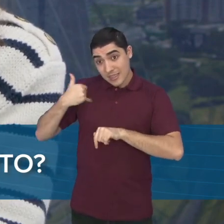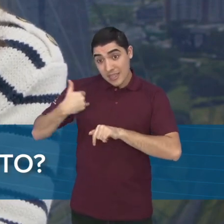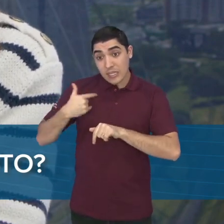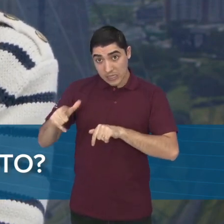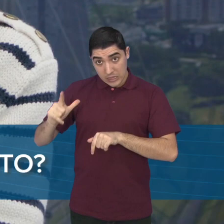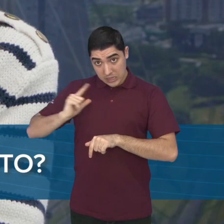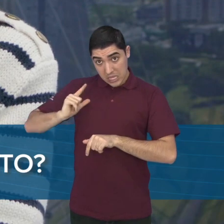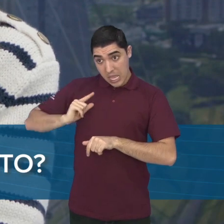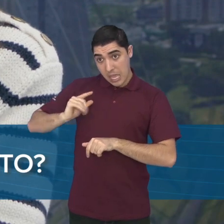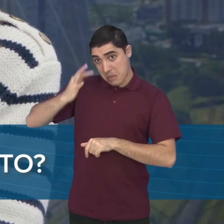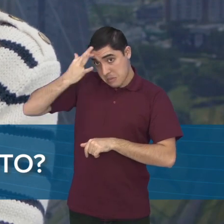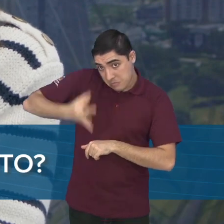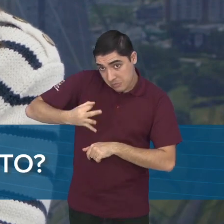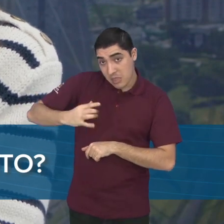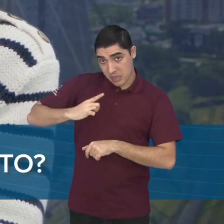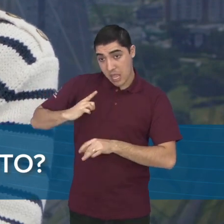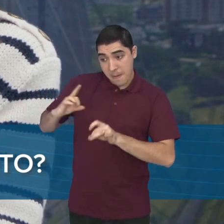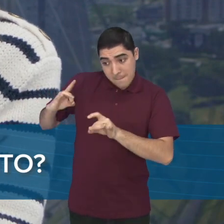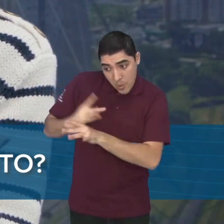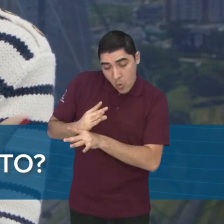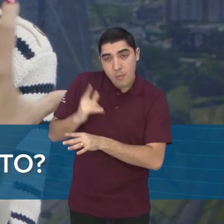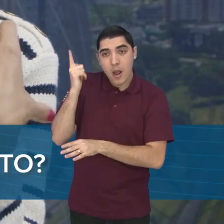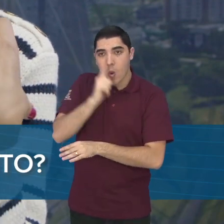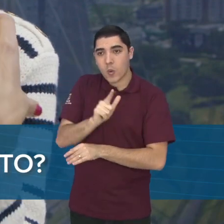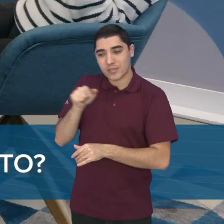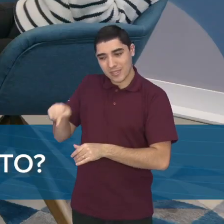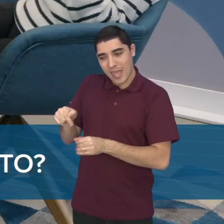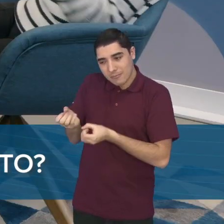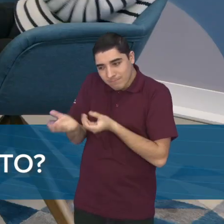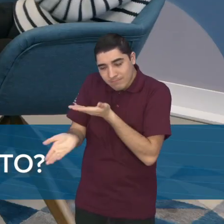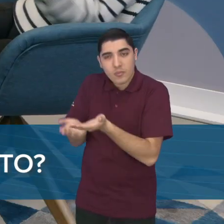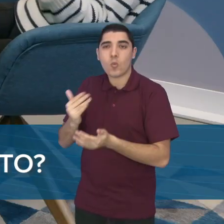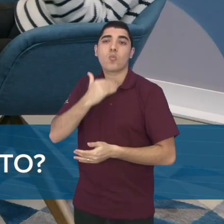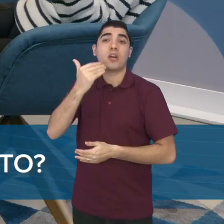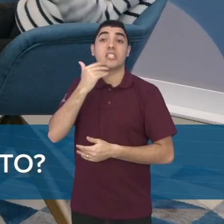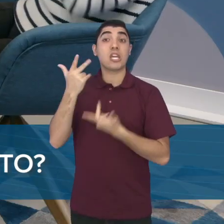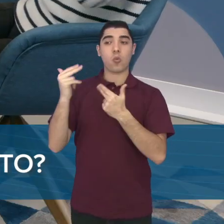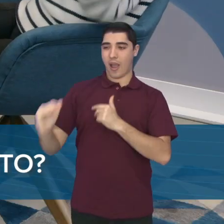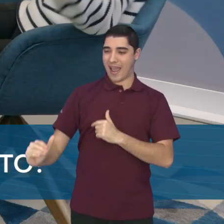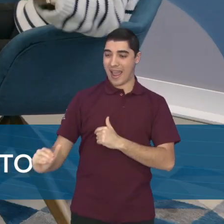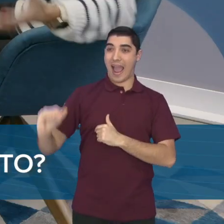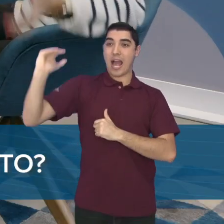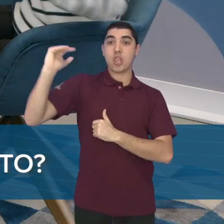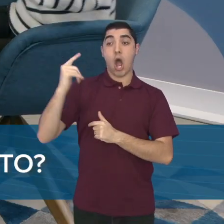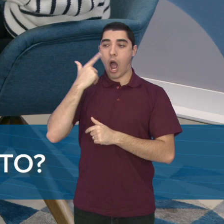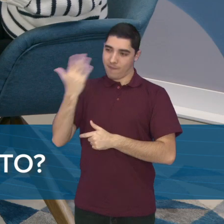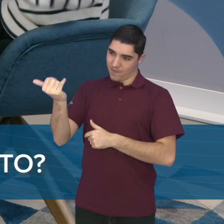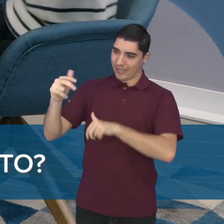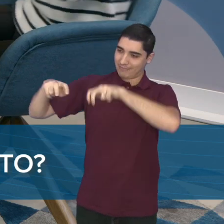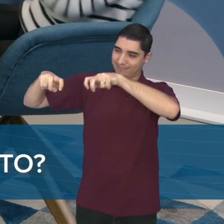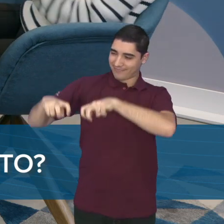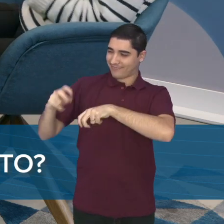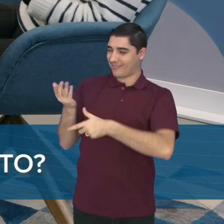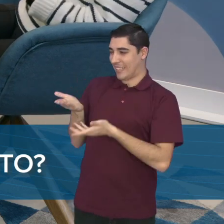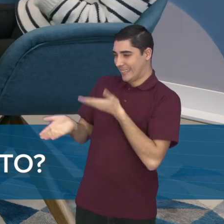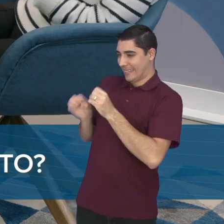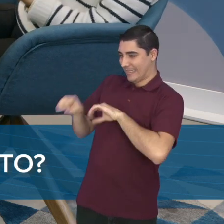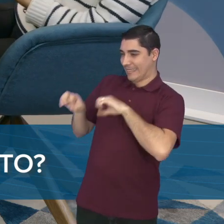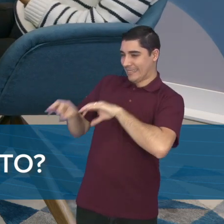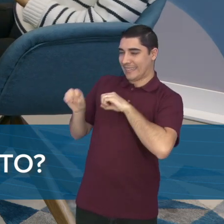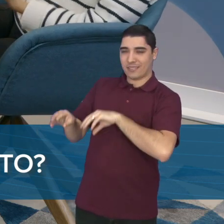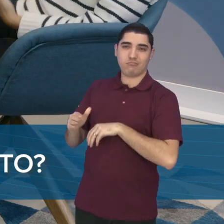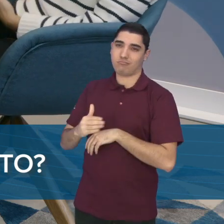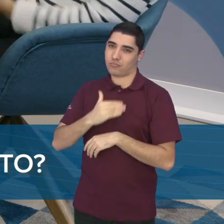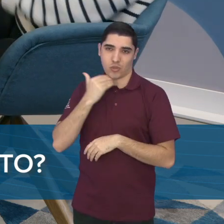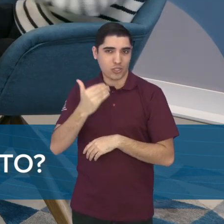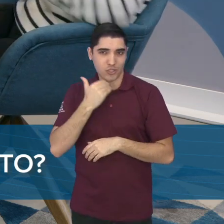está preparada para receber de informação. Não adianta a gente lidar como adulto, né? Vou falar toda a verdade, senta aqui, né? Sim, não sim.